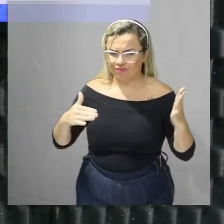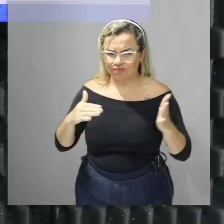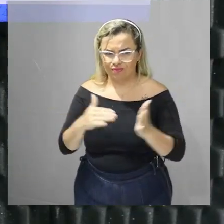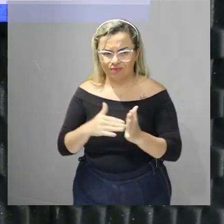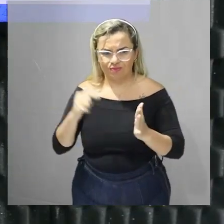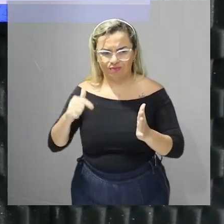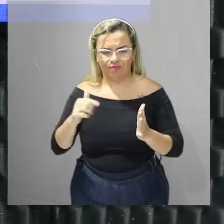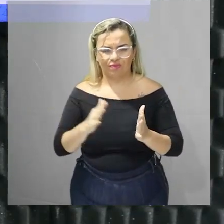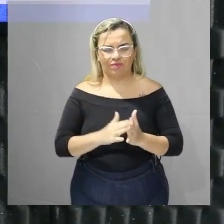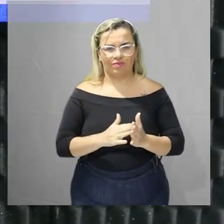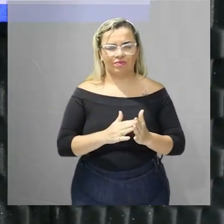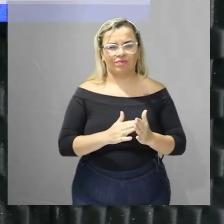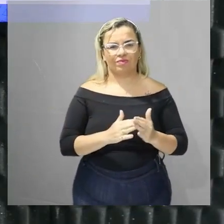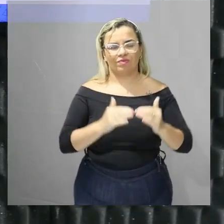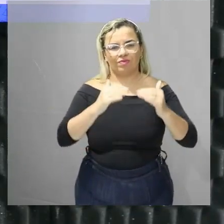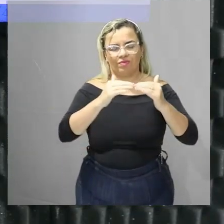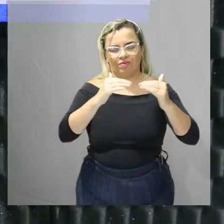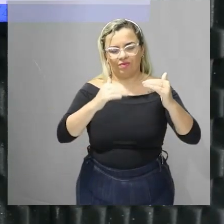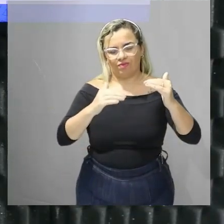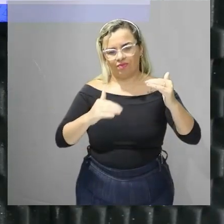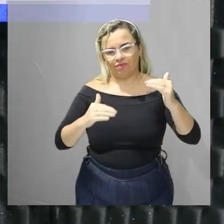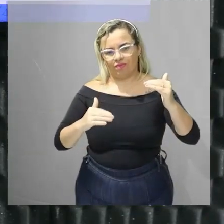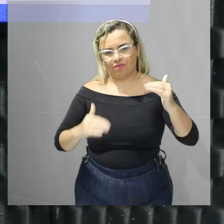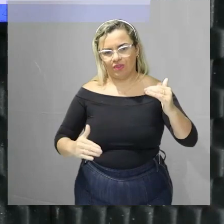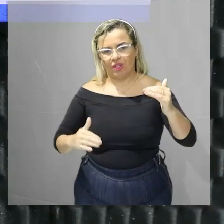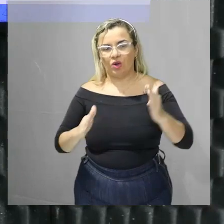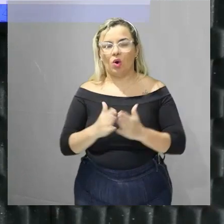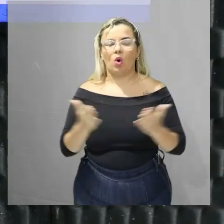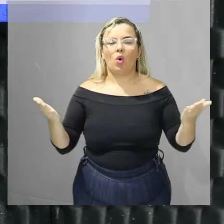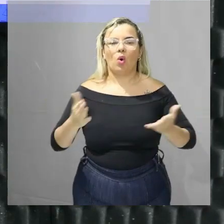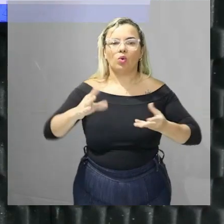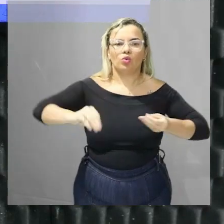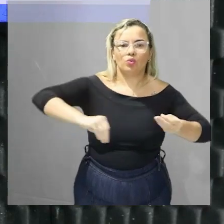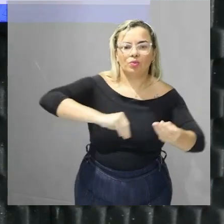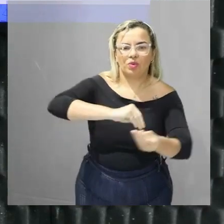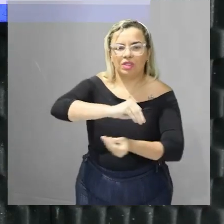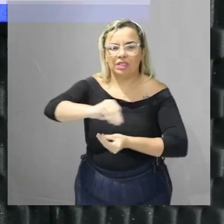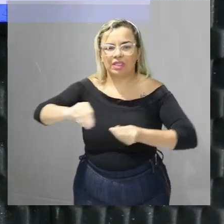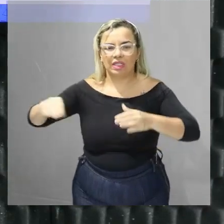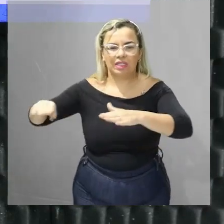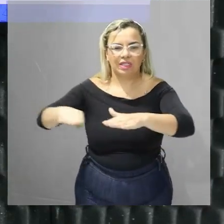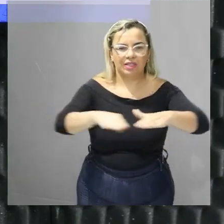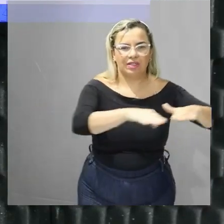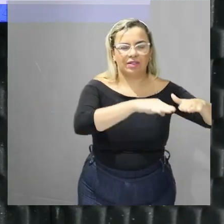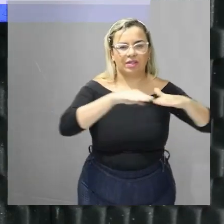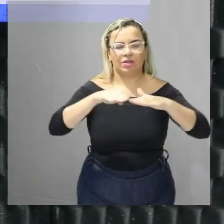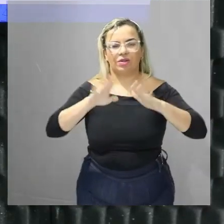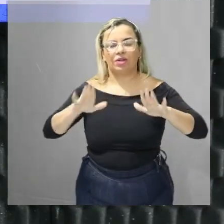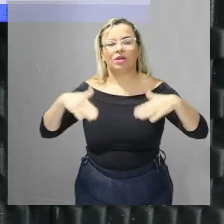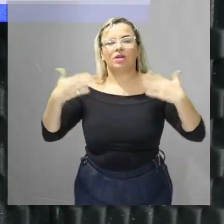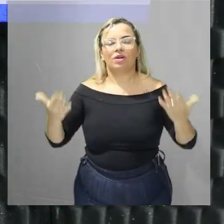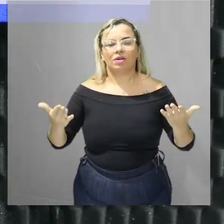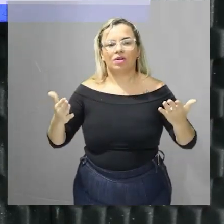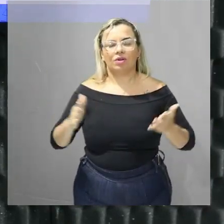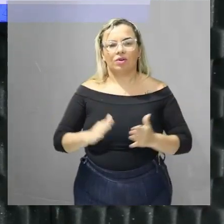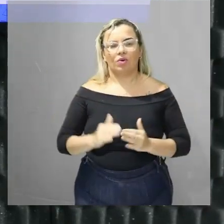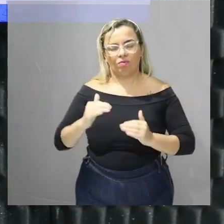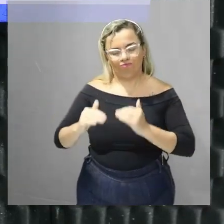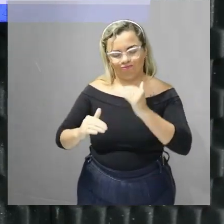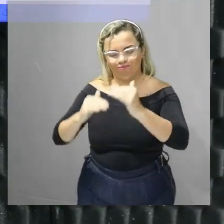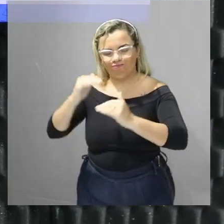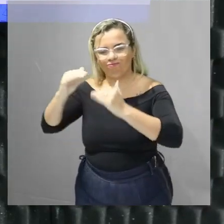se essas camadas sobrepostas estivessem mescladas e impermeadas. O que ele quer dizer, galera? Com a